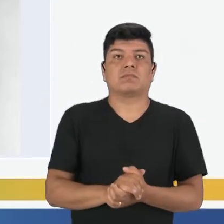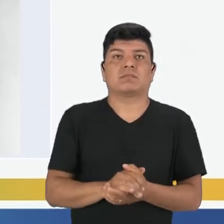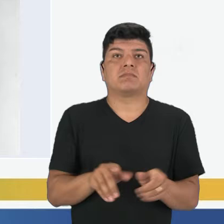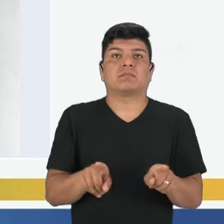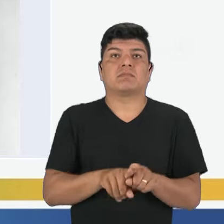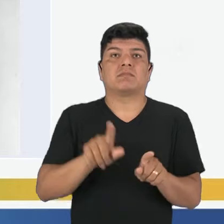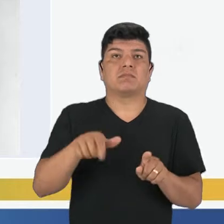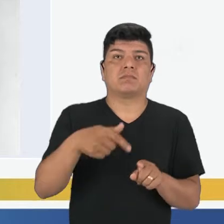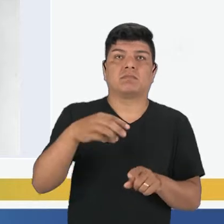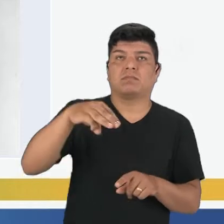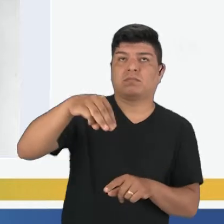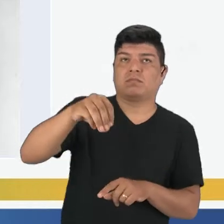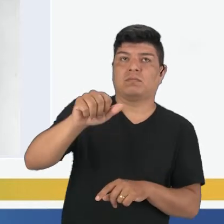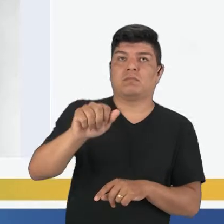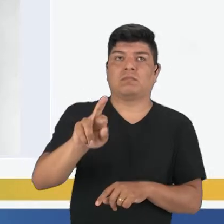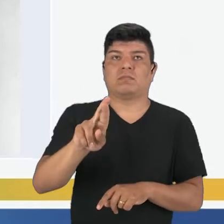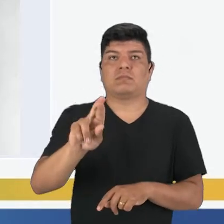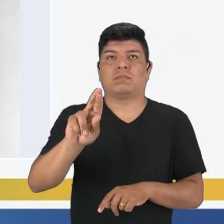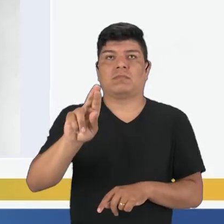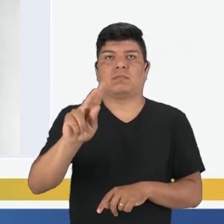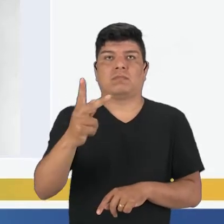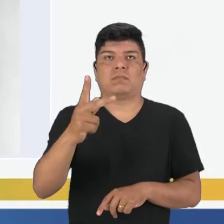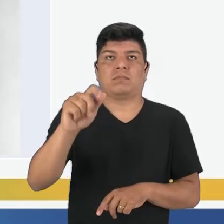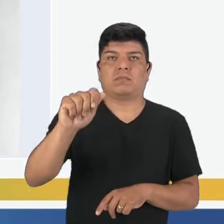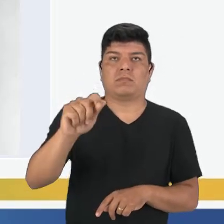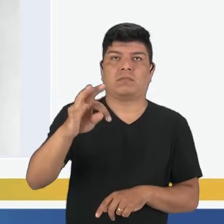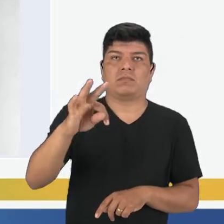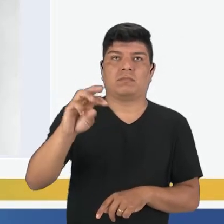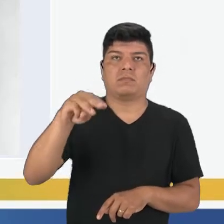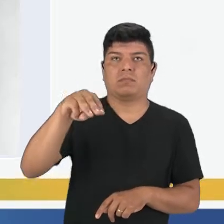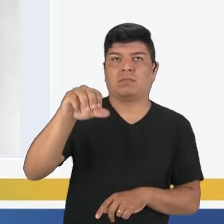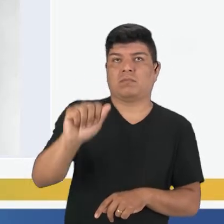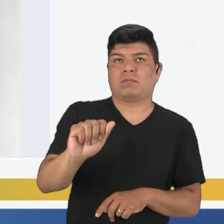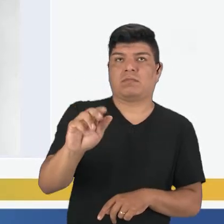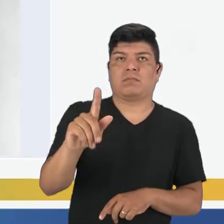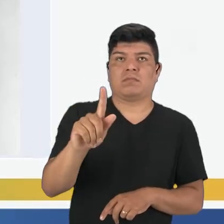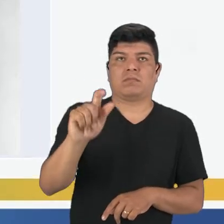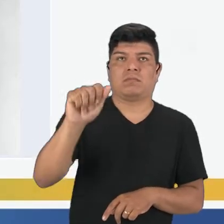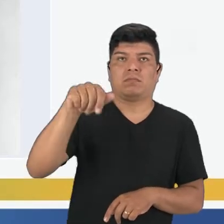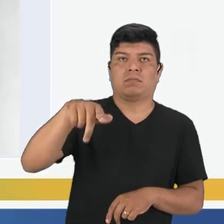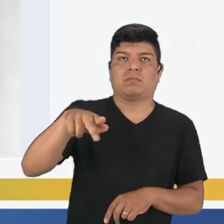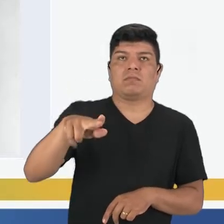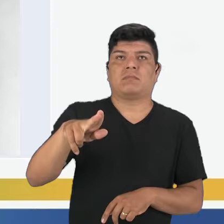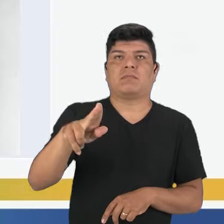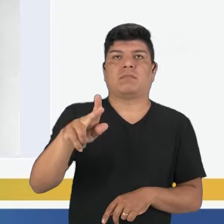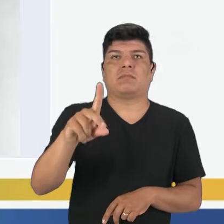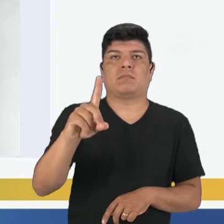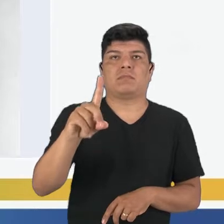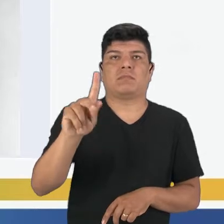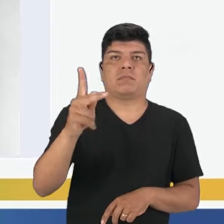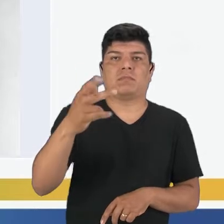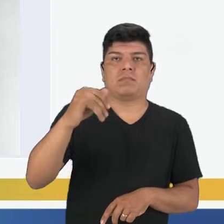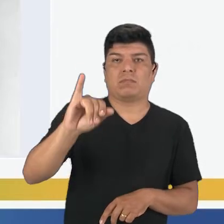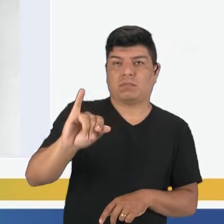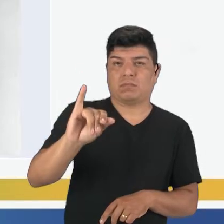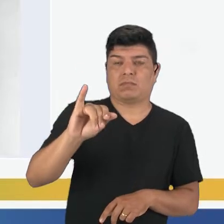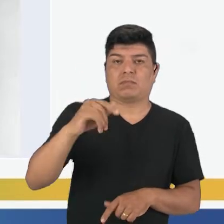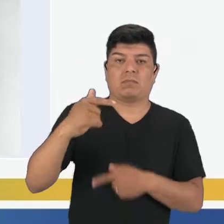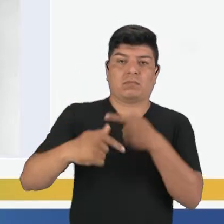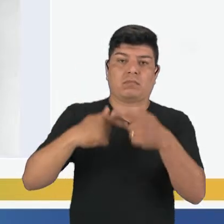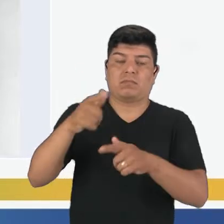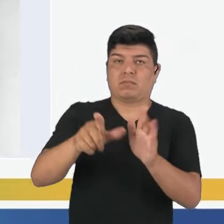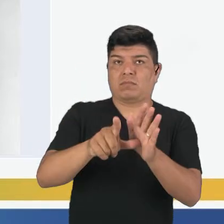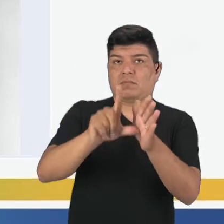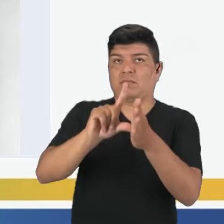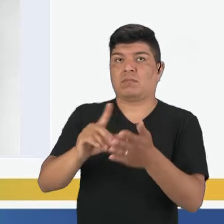e um outro líder já de um tempo atrás, passado, de uma geração anterior a de Martin